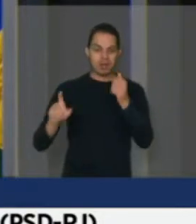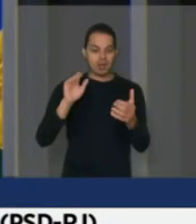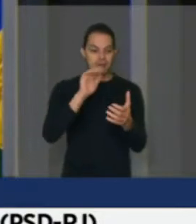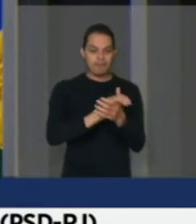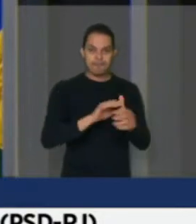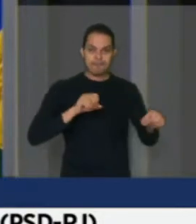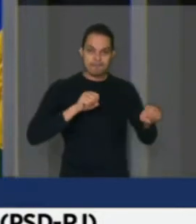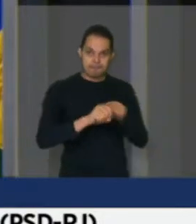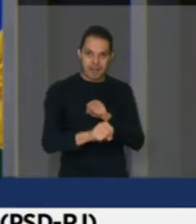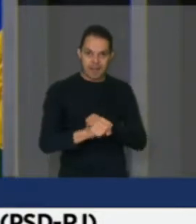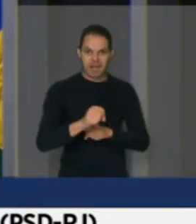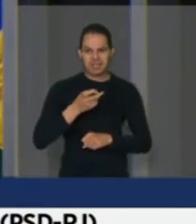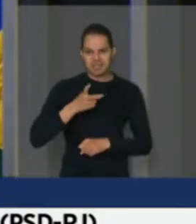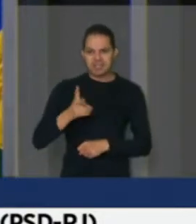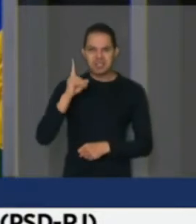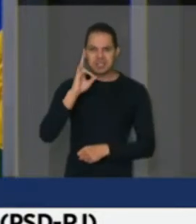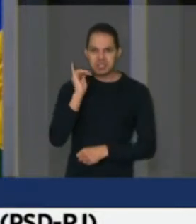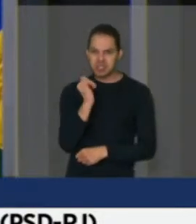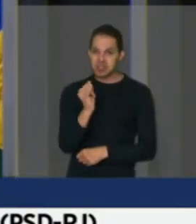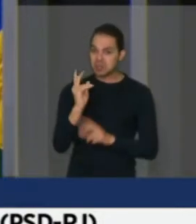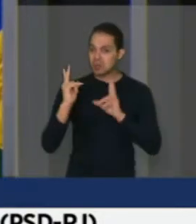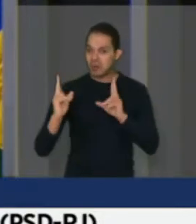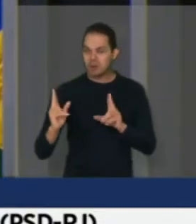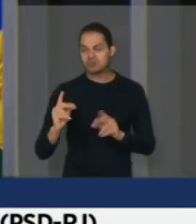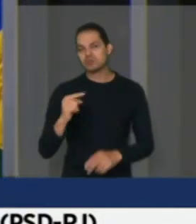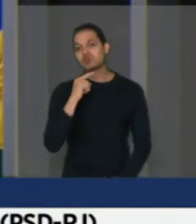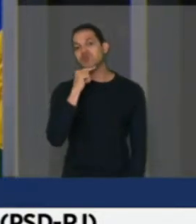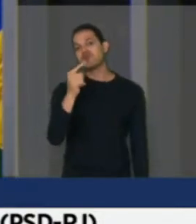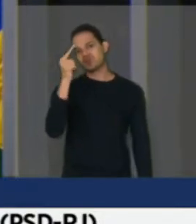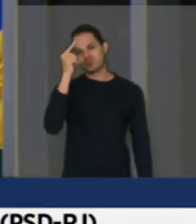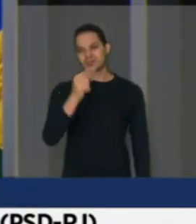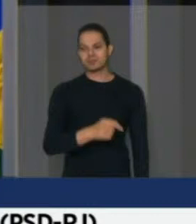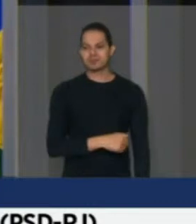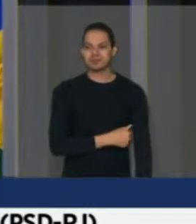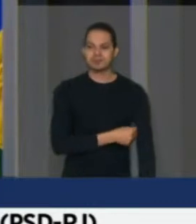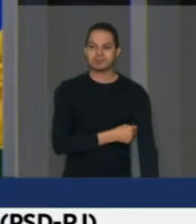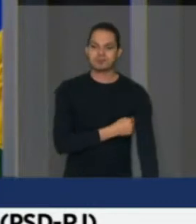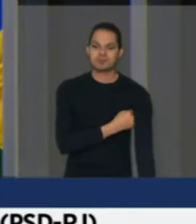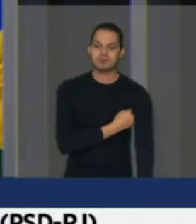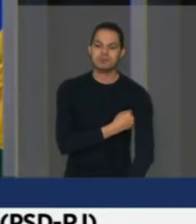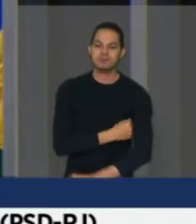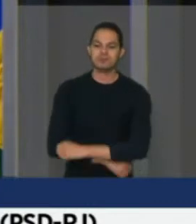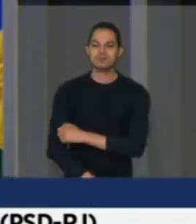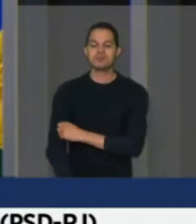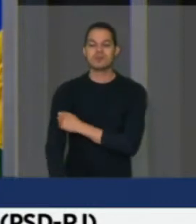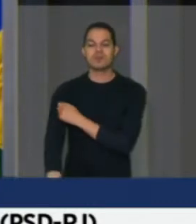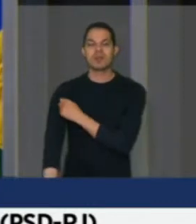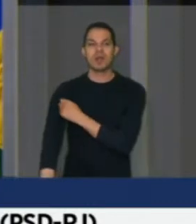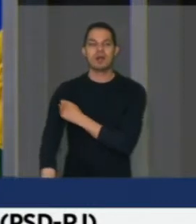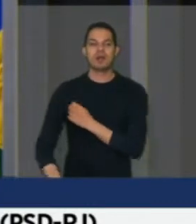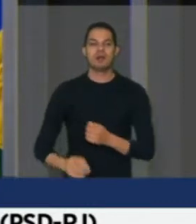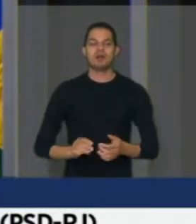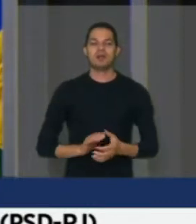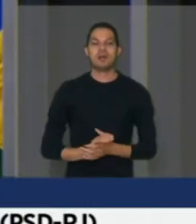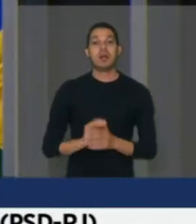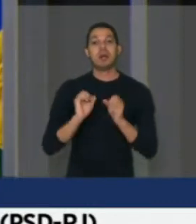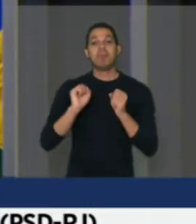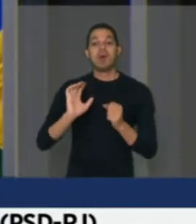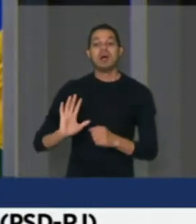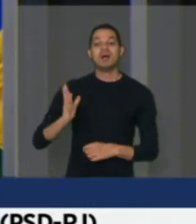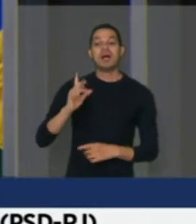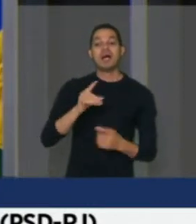se sustentava. Eu duvido. É mais fácil, é muito mais cômodo